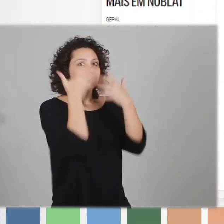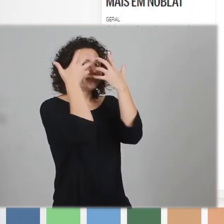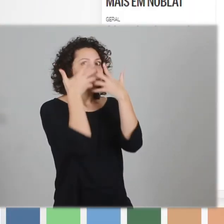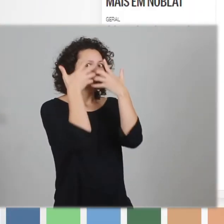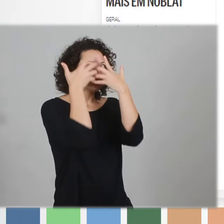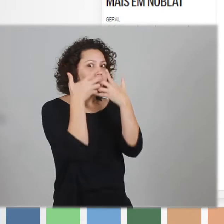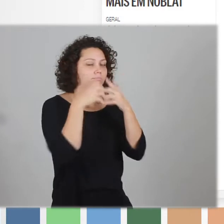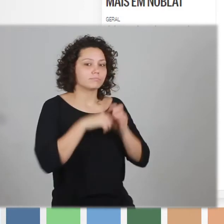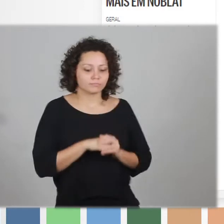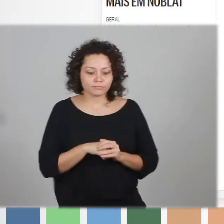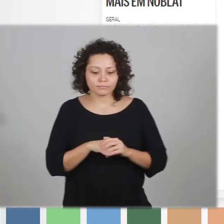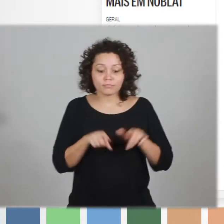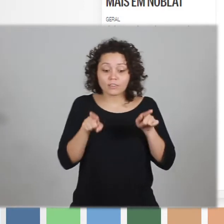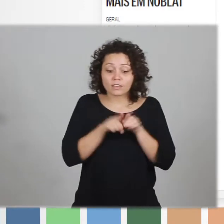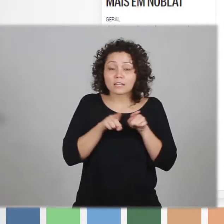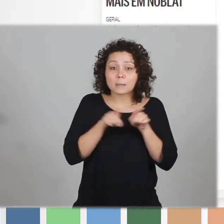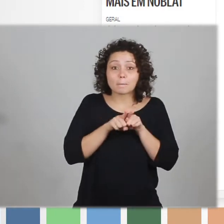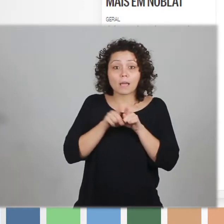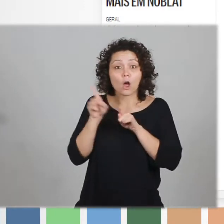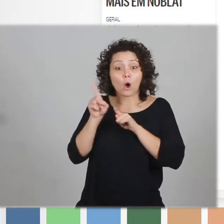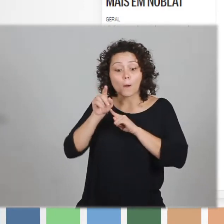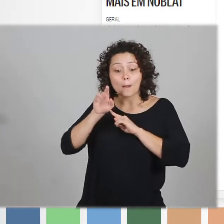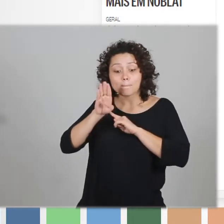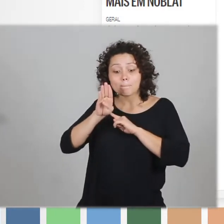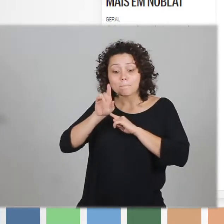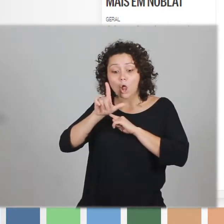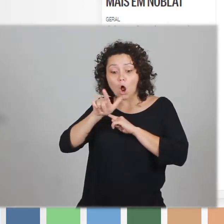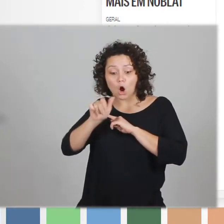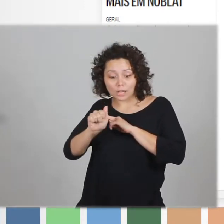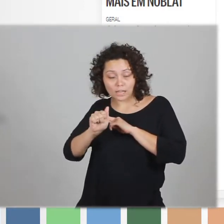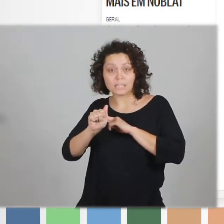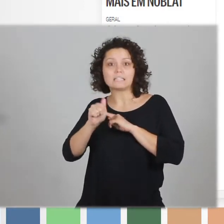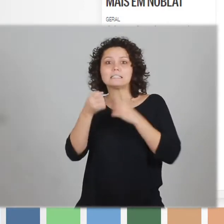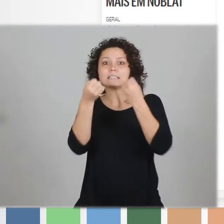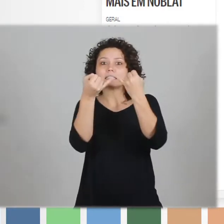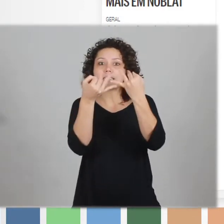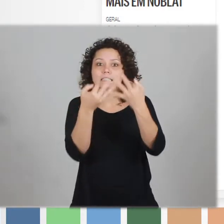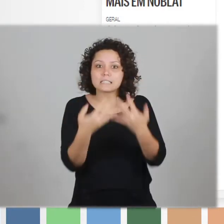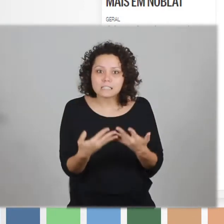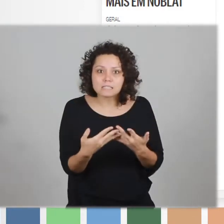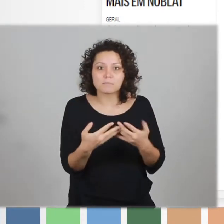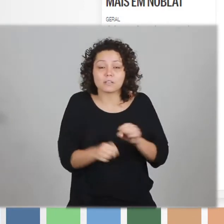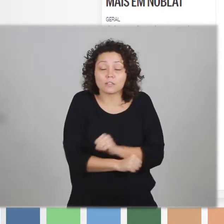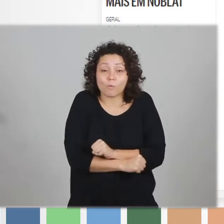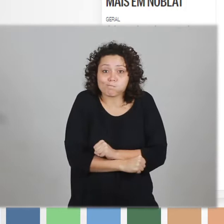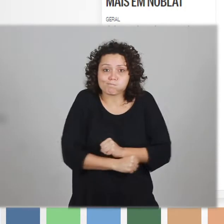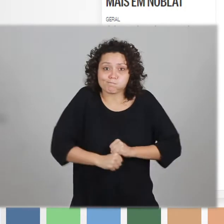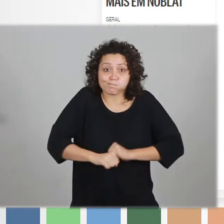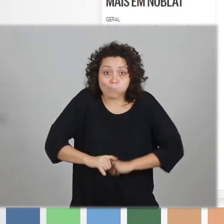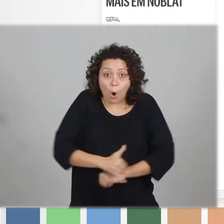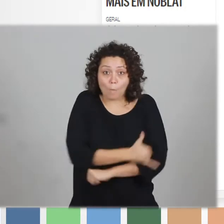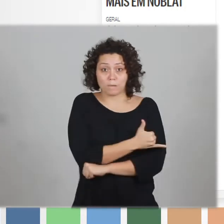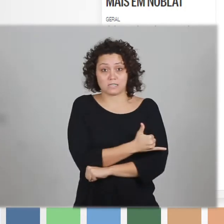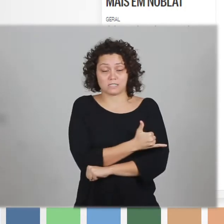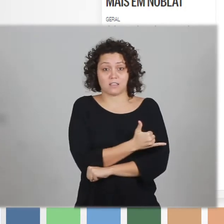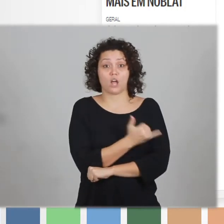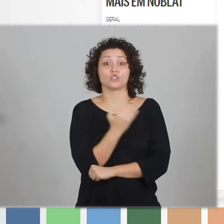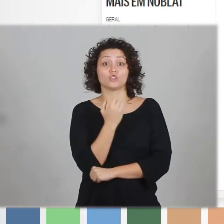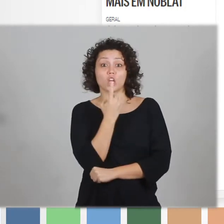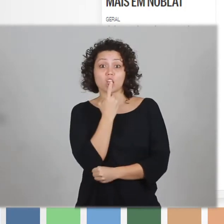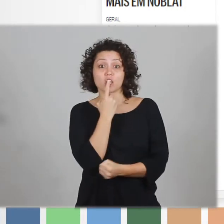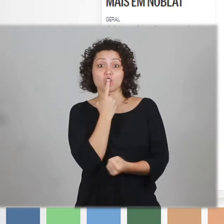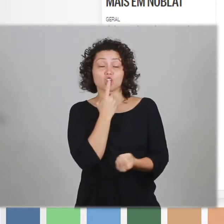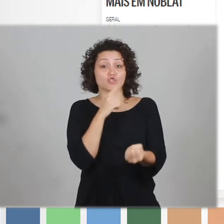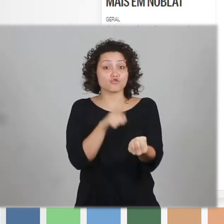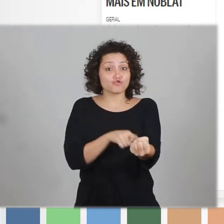Aí do lado também uma matéria do blog do Ricardo Noblar, jornalista, falando sobre obesidade e diabetes, que são epidemias silenciosas. E